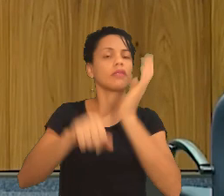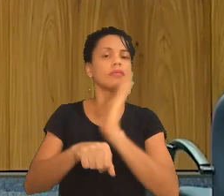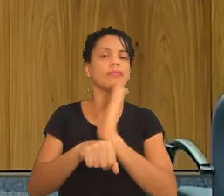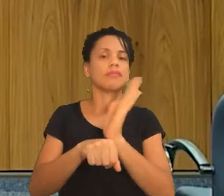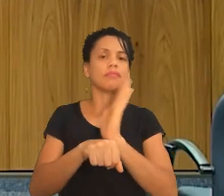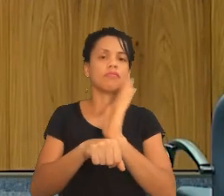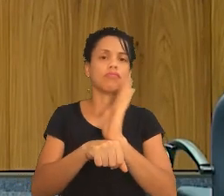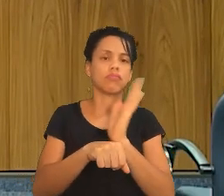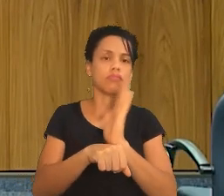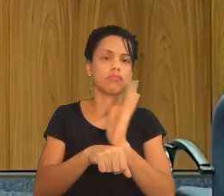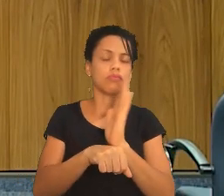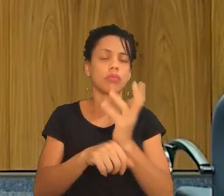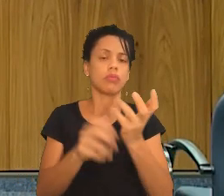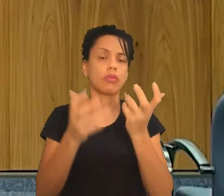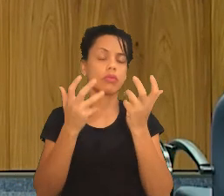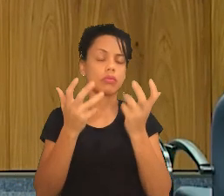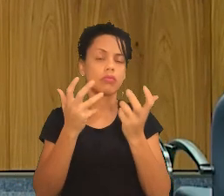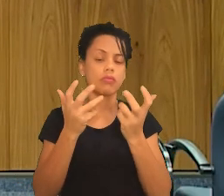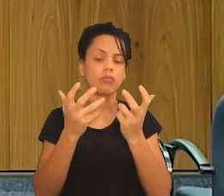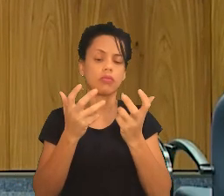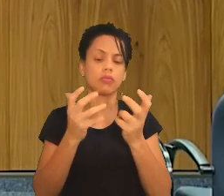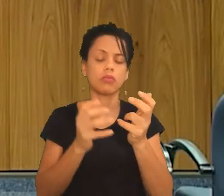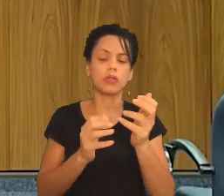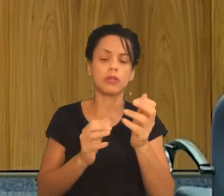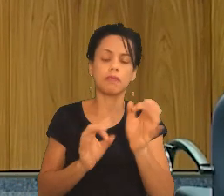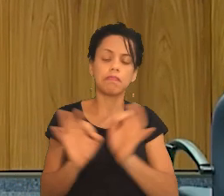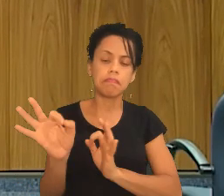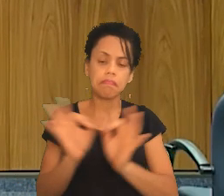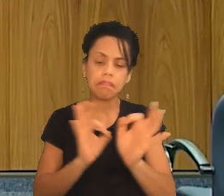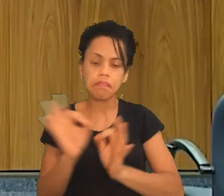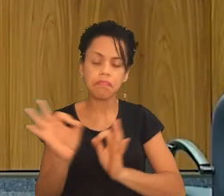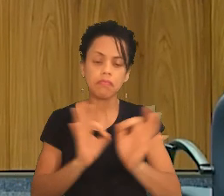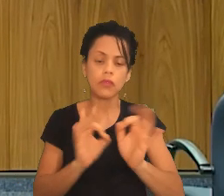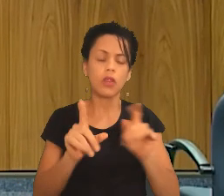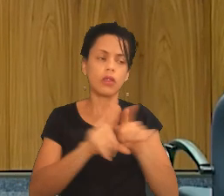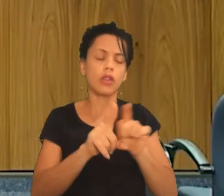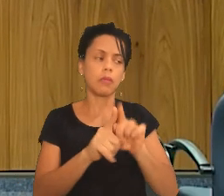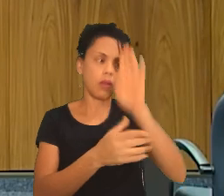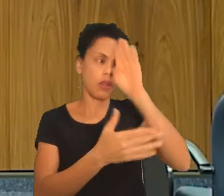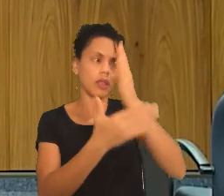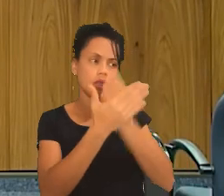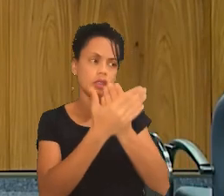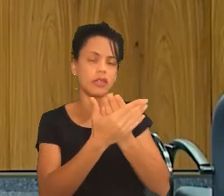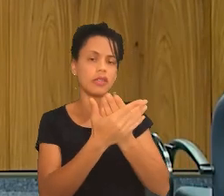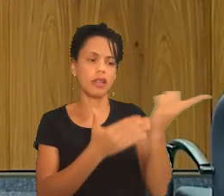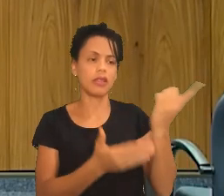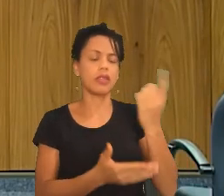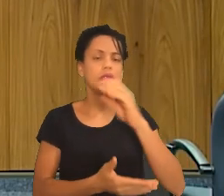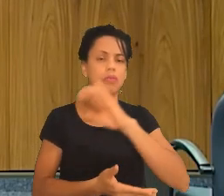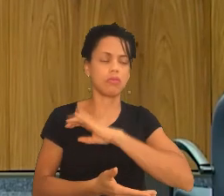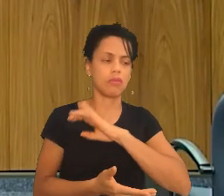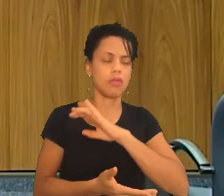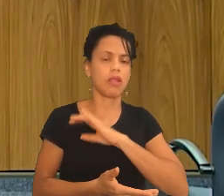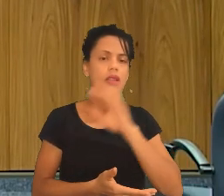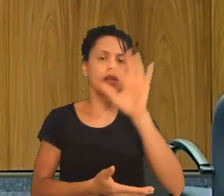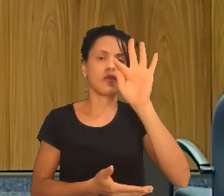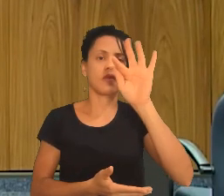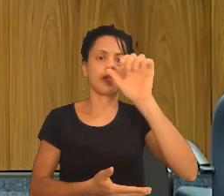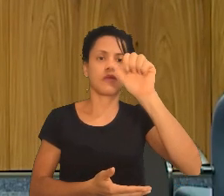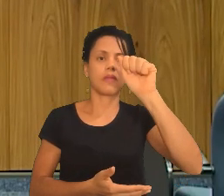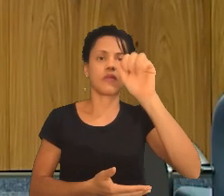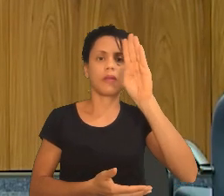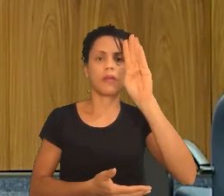tentou retratar esse... E aí eu também acredito ao meu parceiro Fabrício Boni, que participou também,